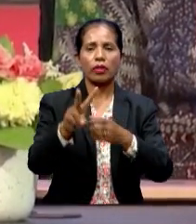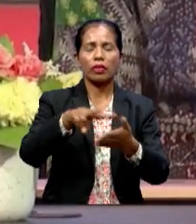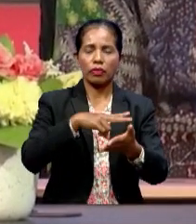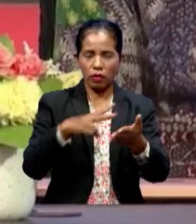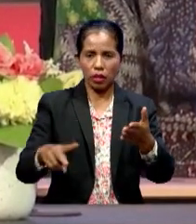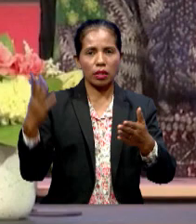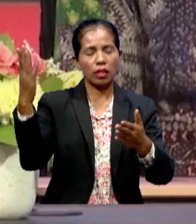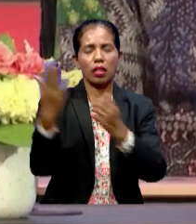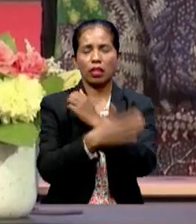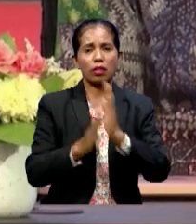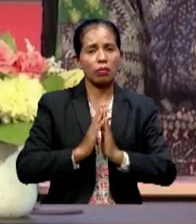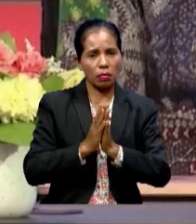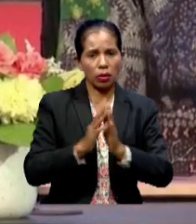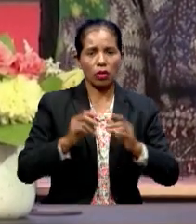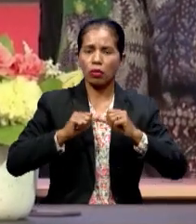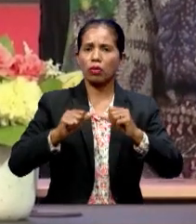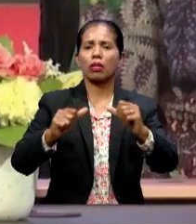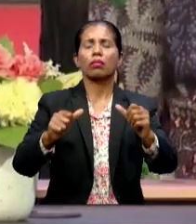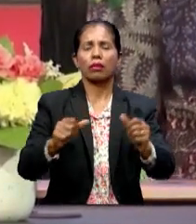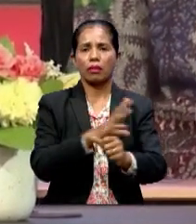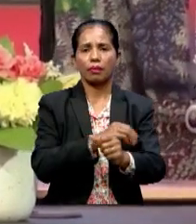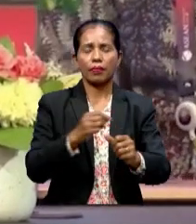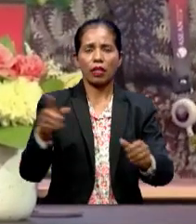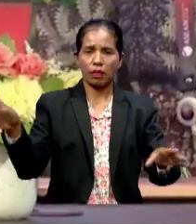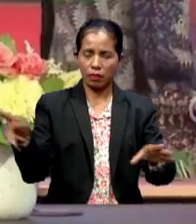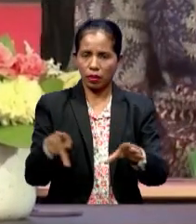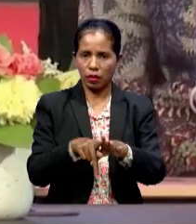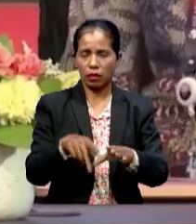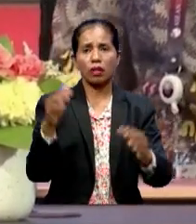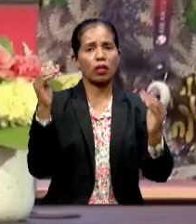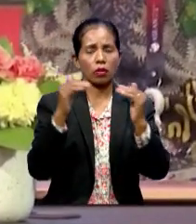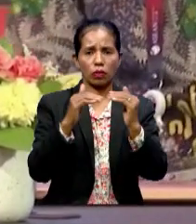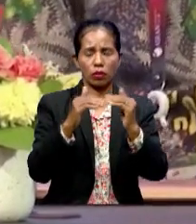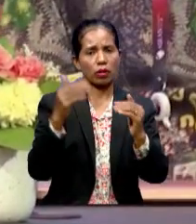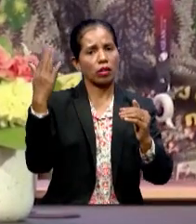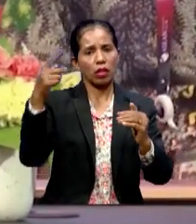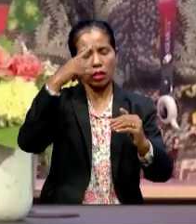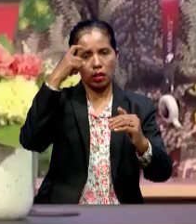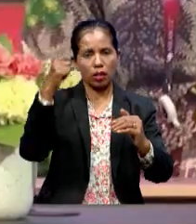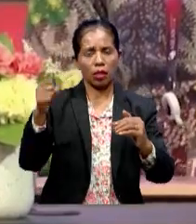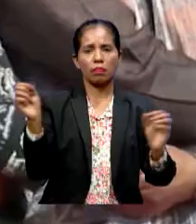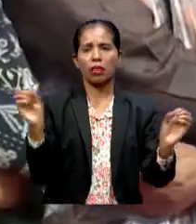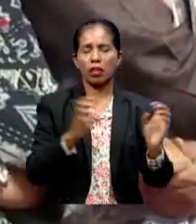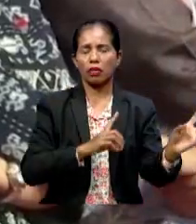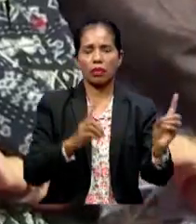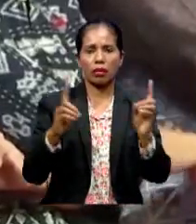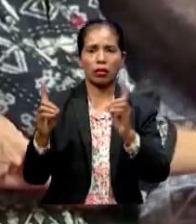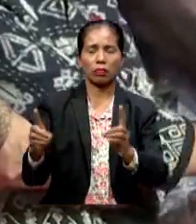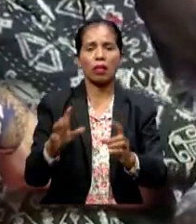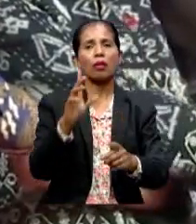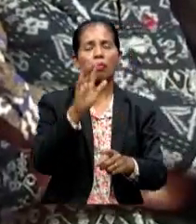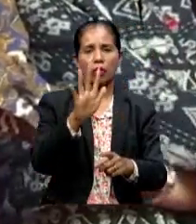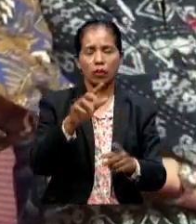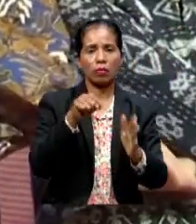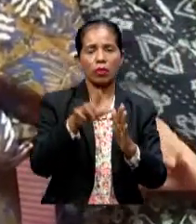acontecer. ASEAN proibido junto a Myanmar a to participa a cimeira regional tamba falha implementa consenso ponto Lima,